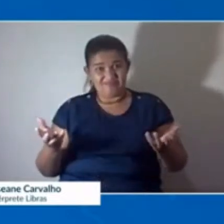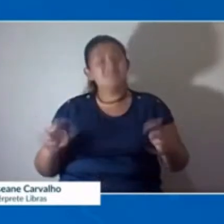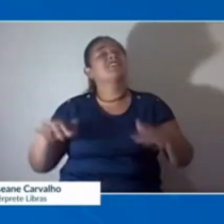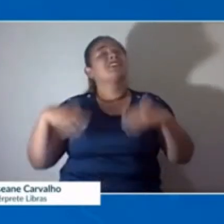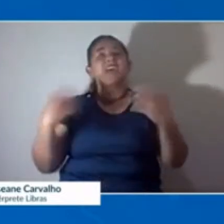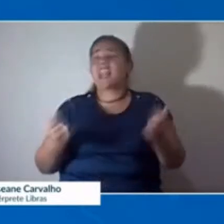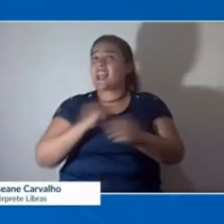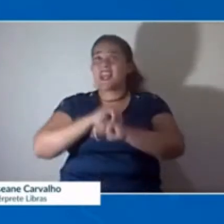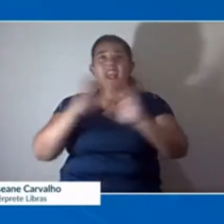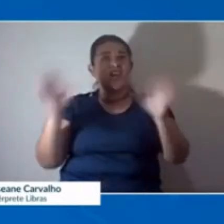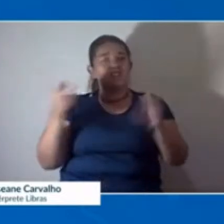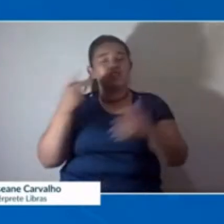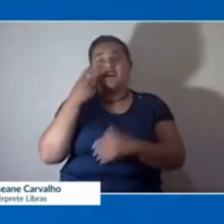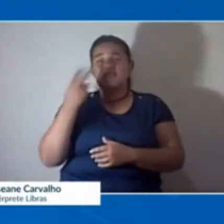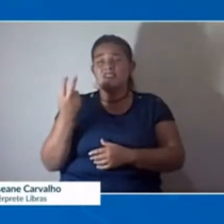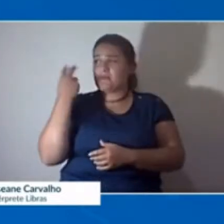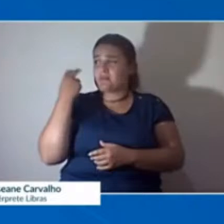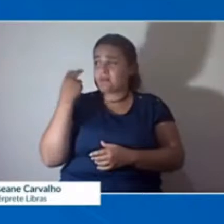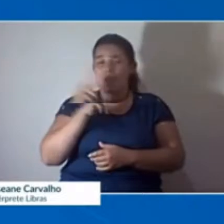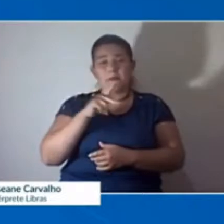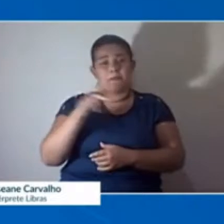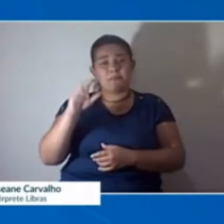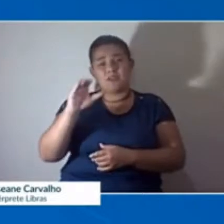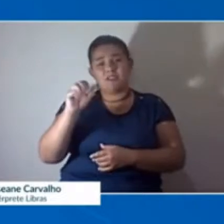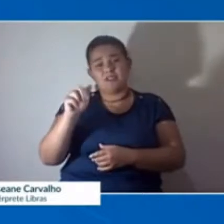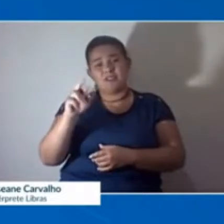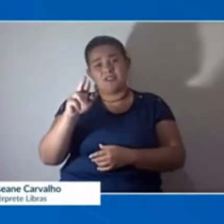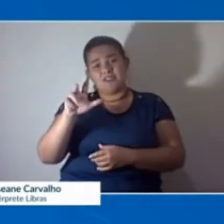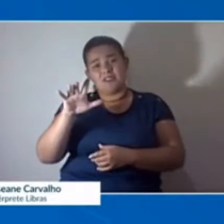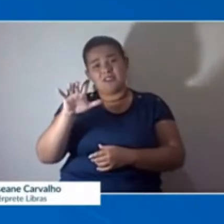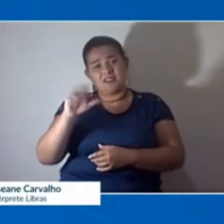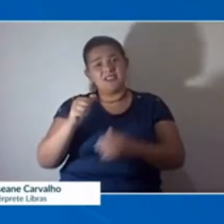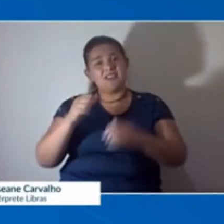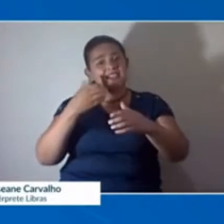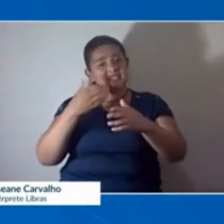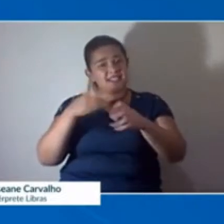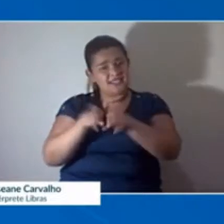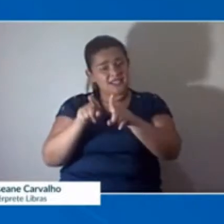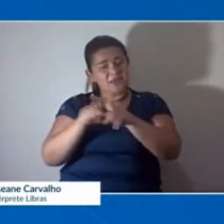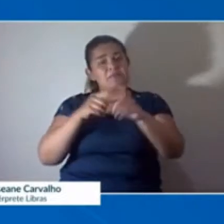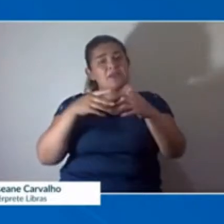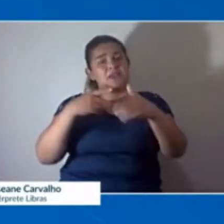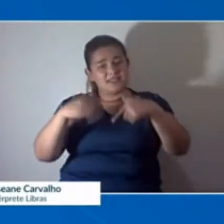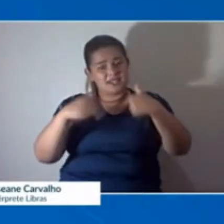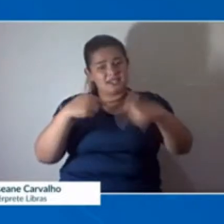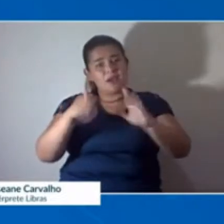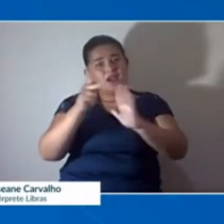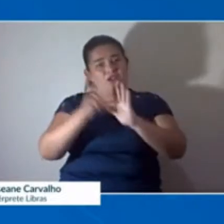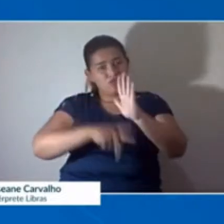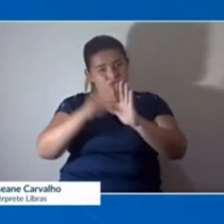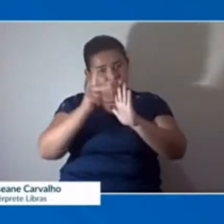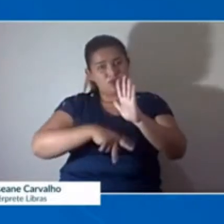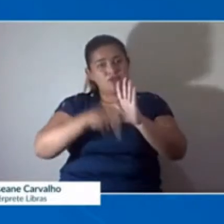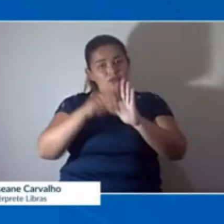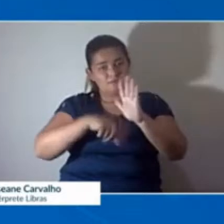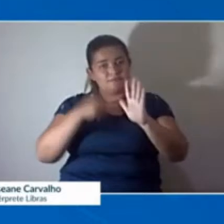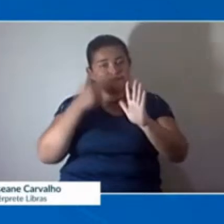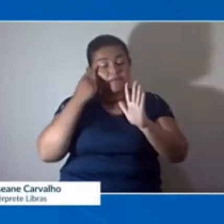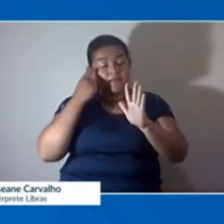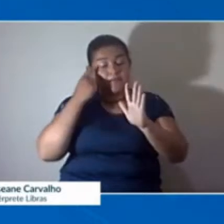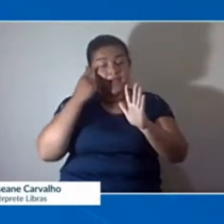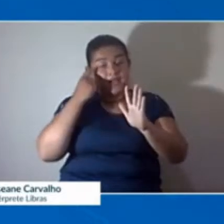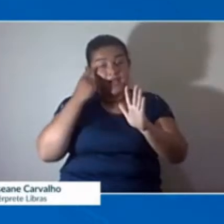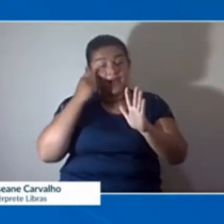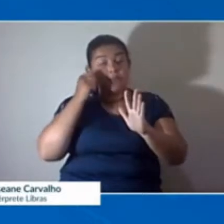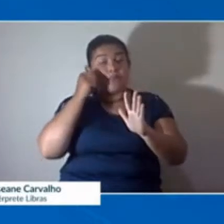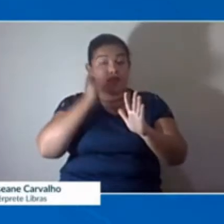bloco anterior a professora Carla de Abreu, que é uma colaboradora do nosso projeto, né? Nosso projeto Elas Fazem Cinema,